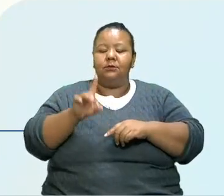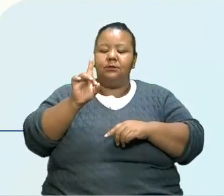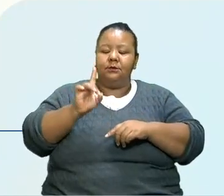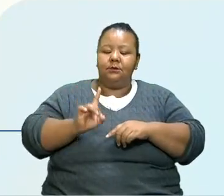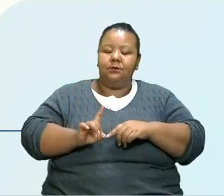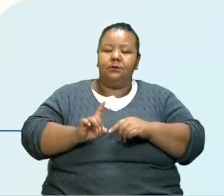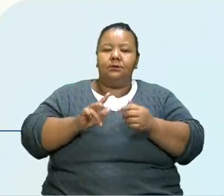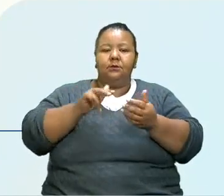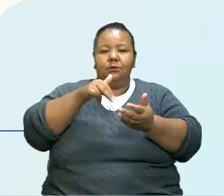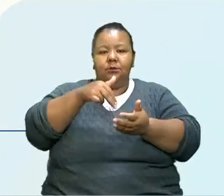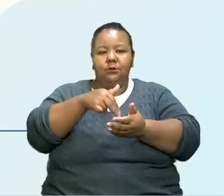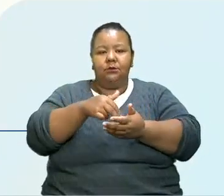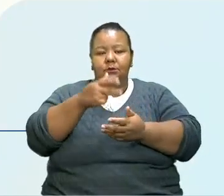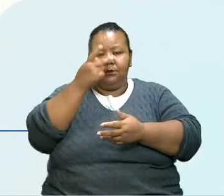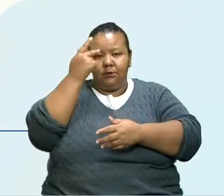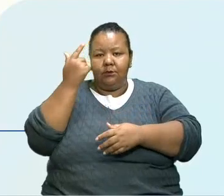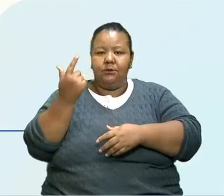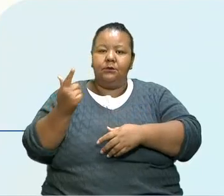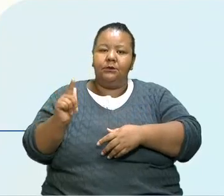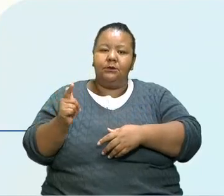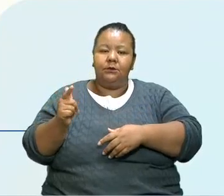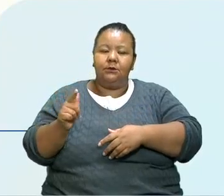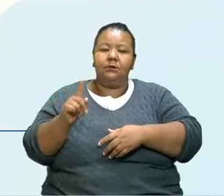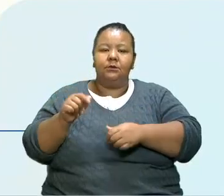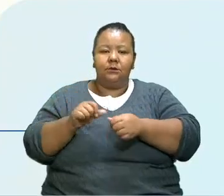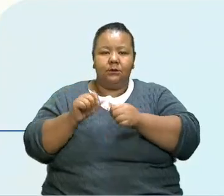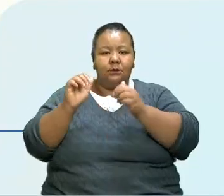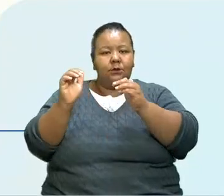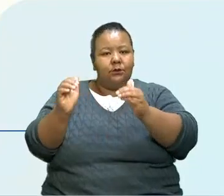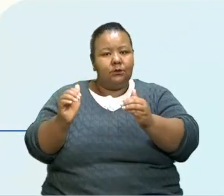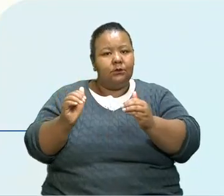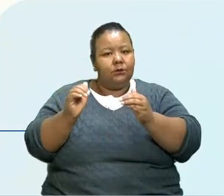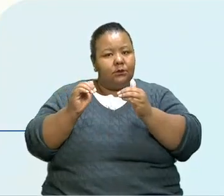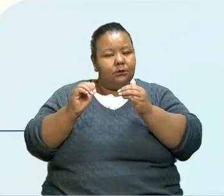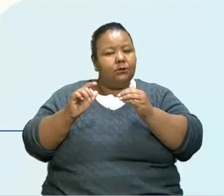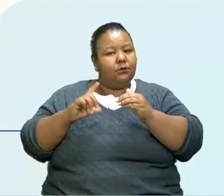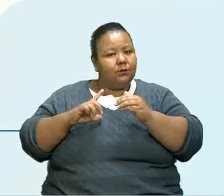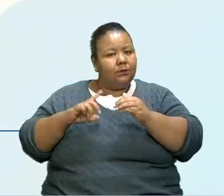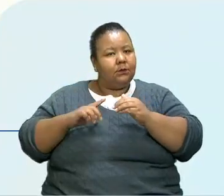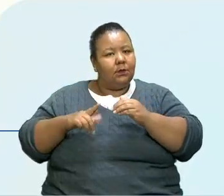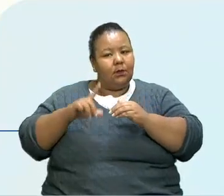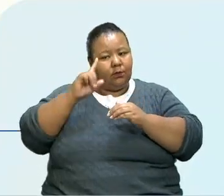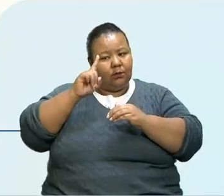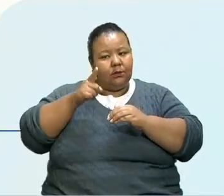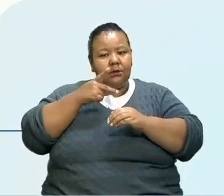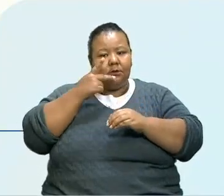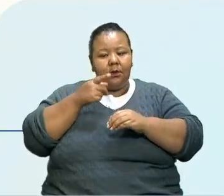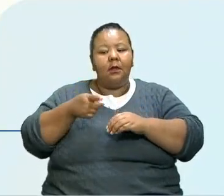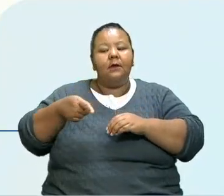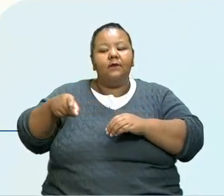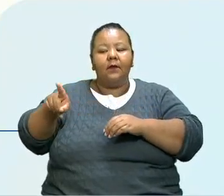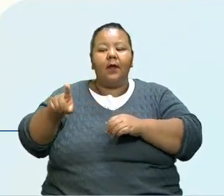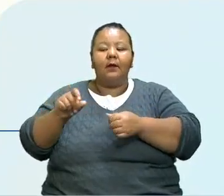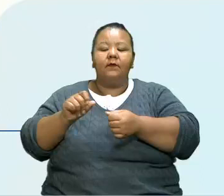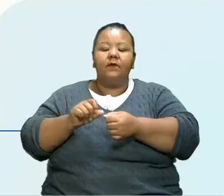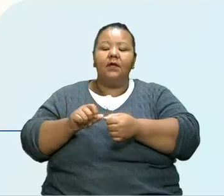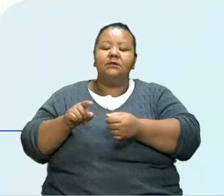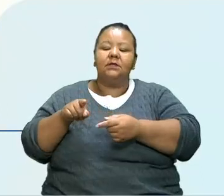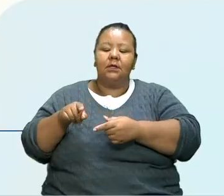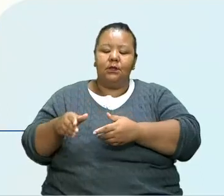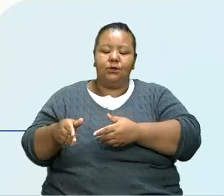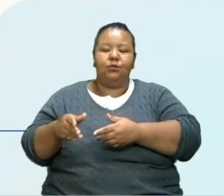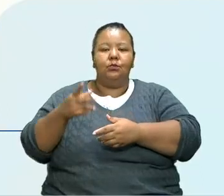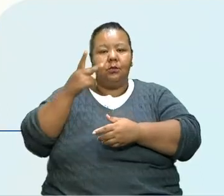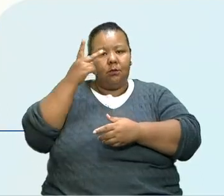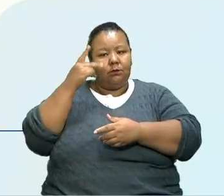de uma posição gerencial para dar ordens e essas ordens ser cumpridas. Você tem autoridade para falar, vai ali, faça isso. E a pessoa